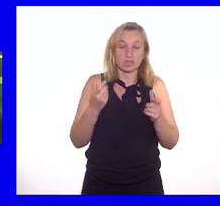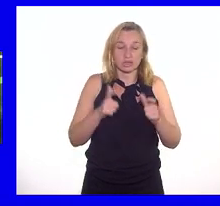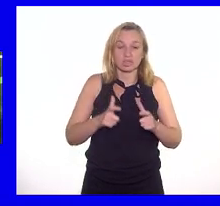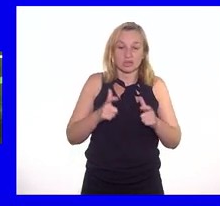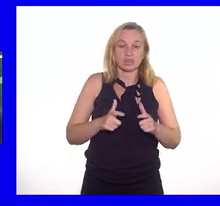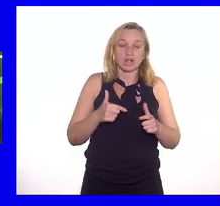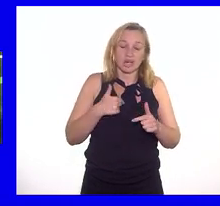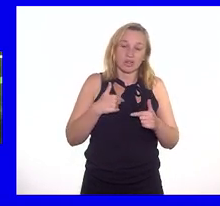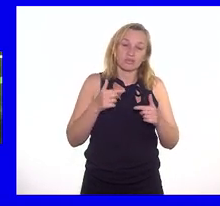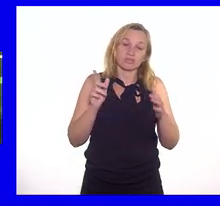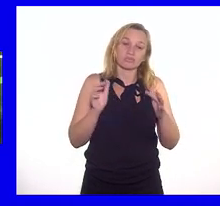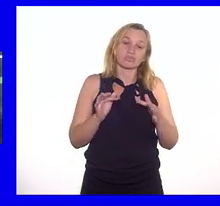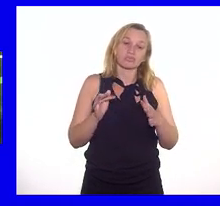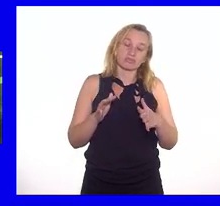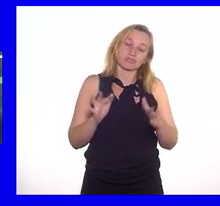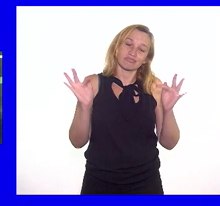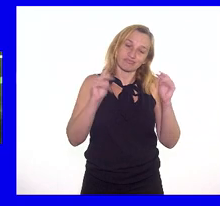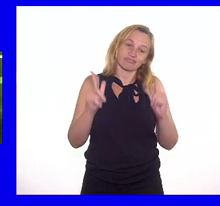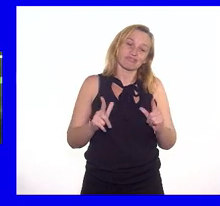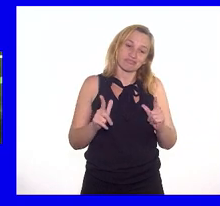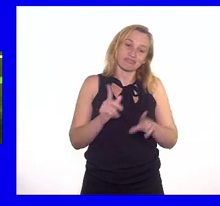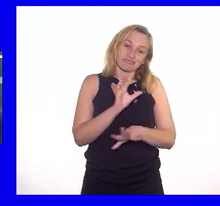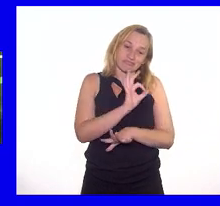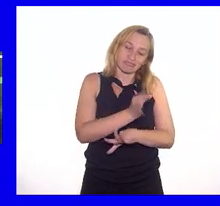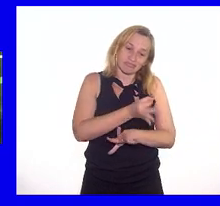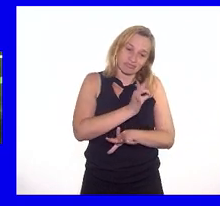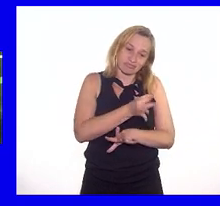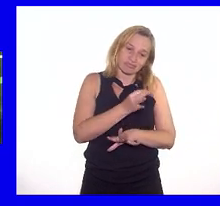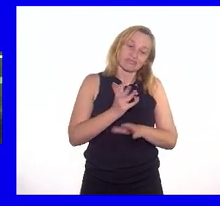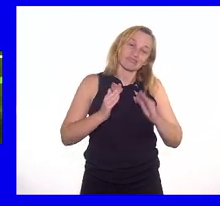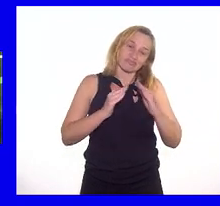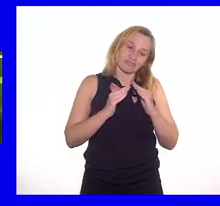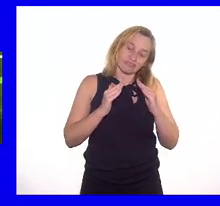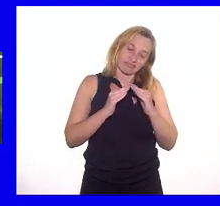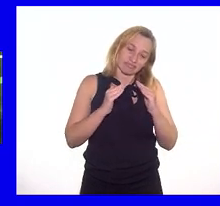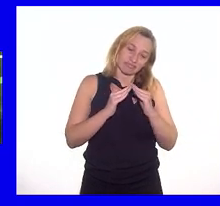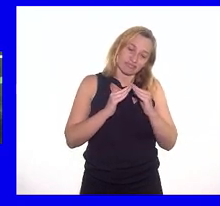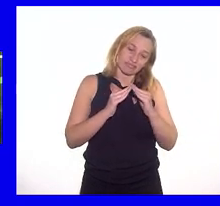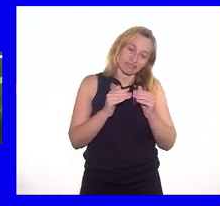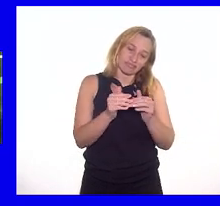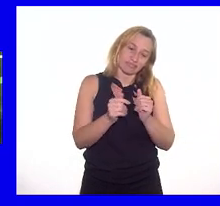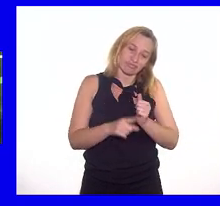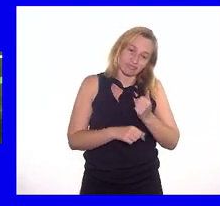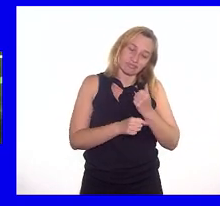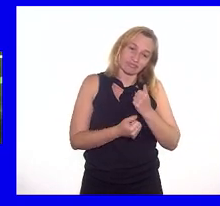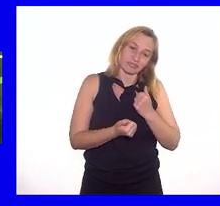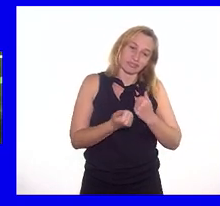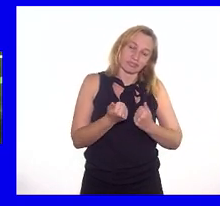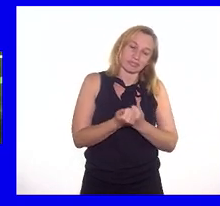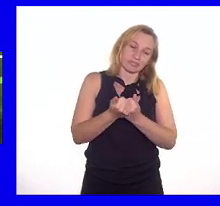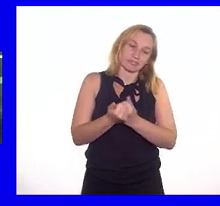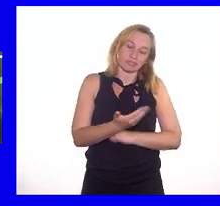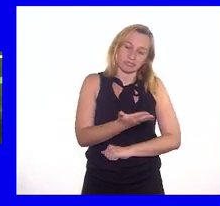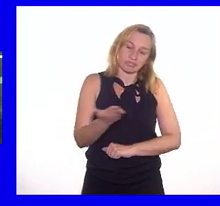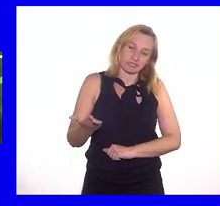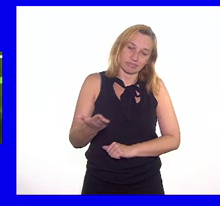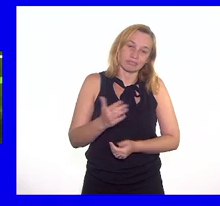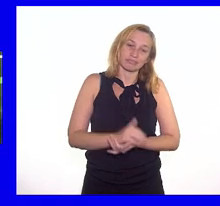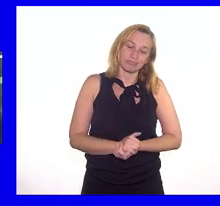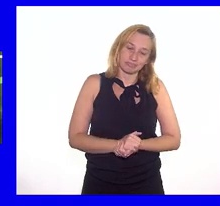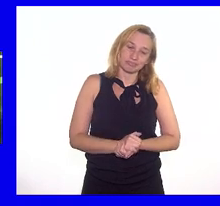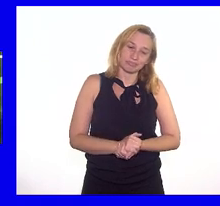muito otimista que, de alguma forma, esta casa estará ajudando vocês,